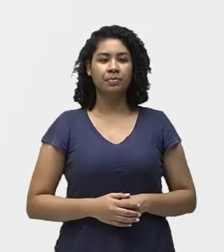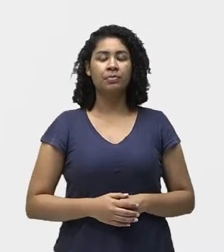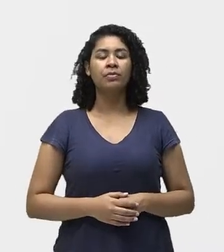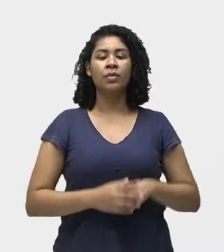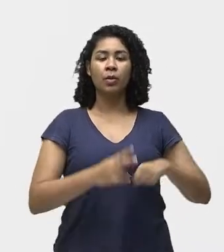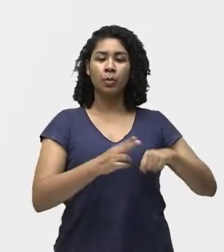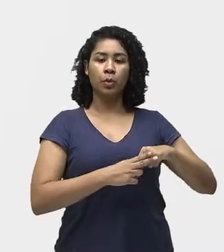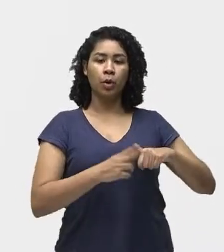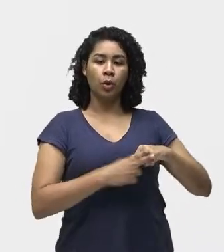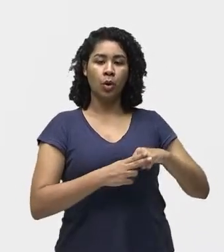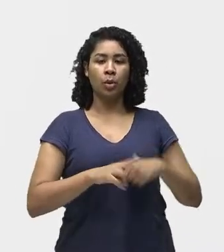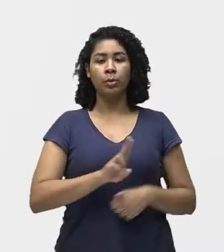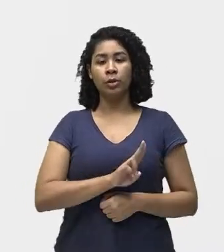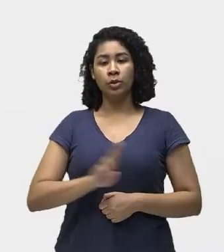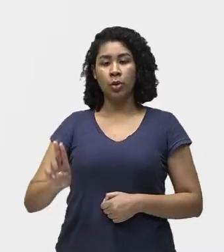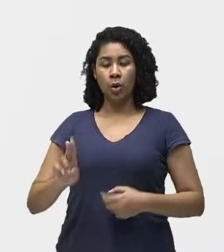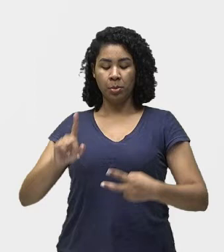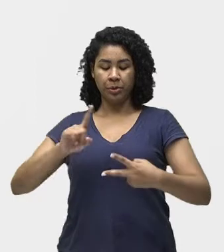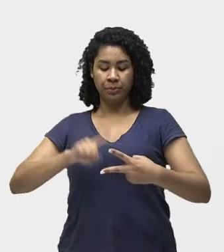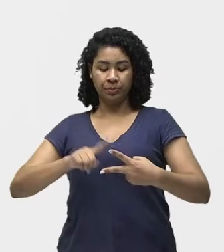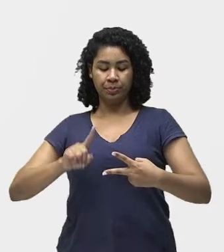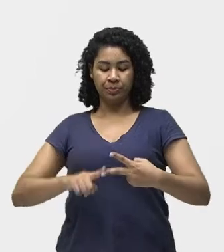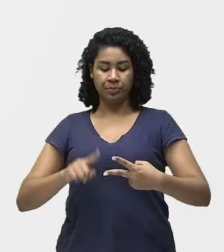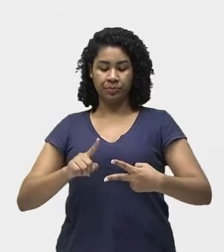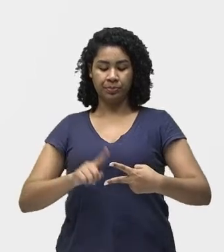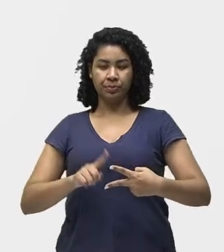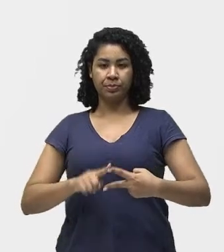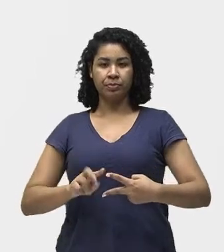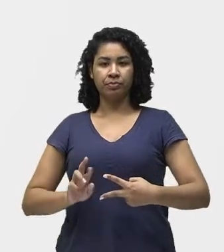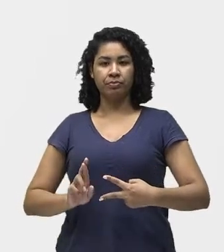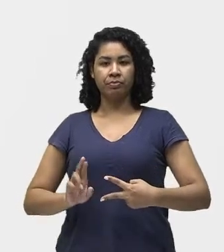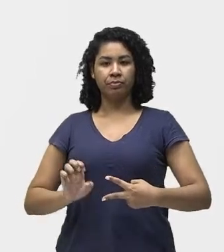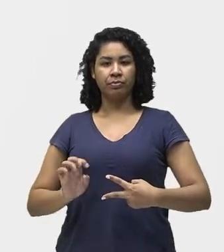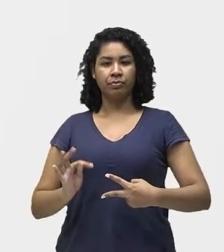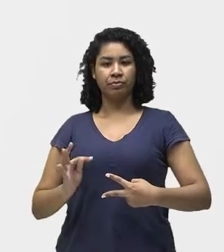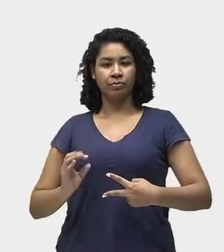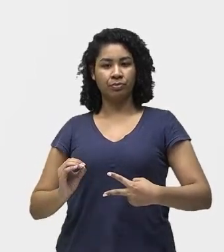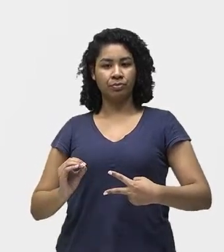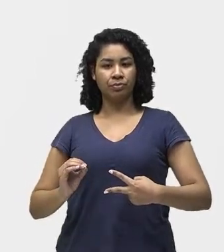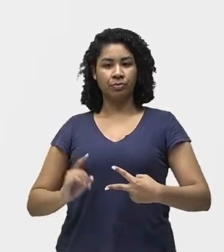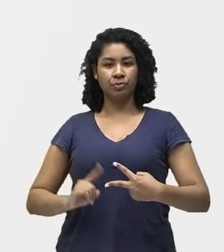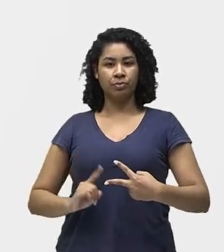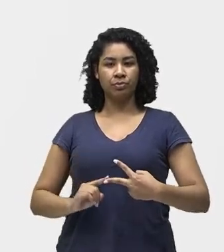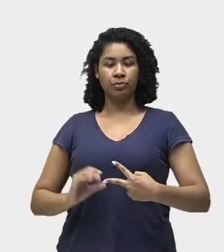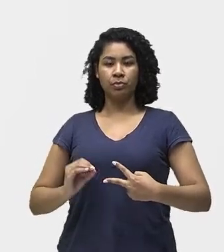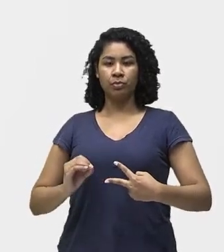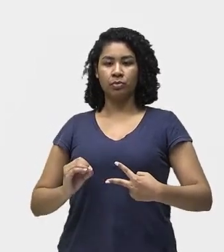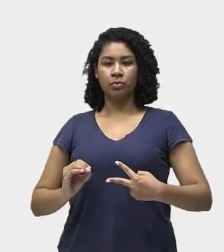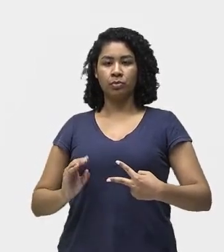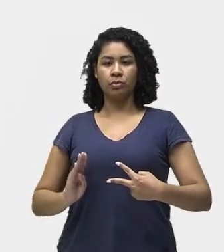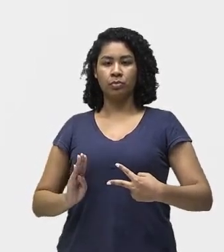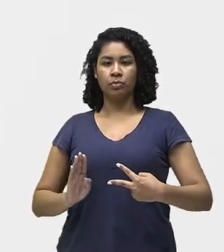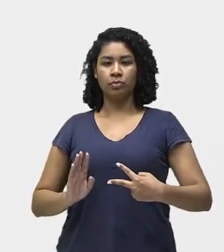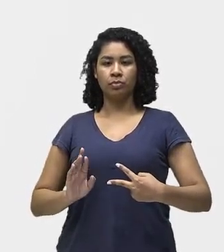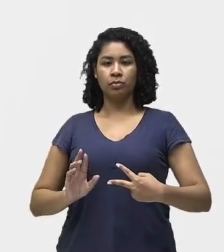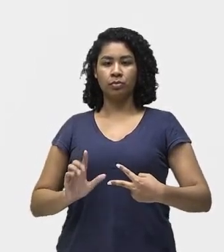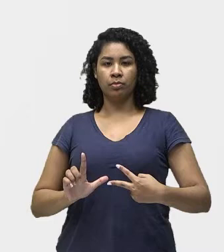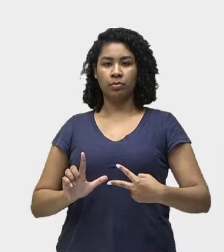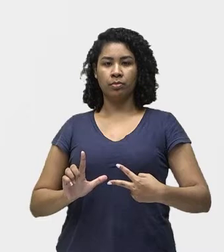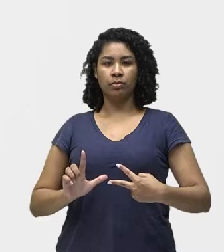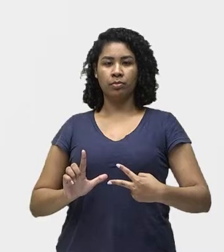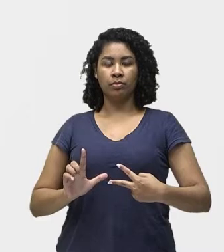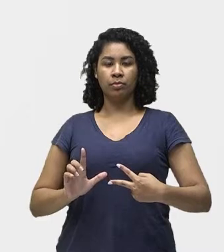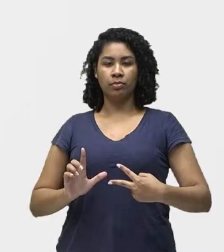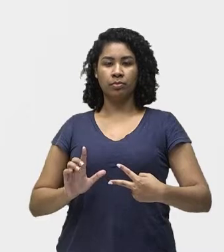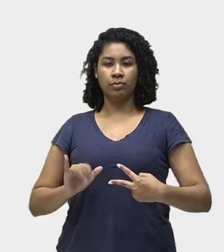caso reto e oblíquo. Quais são eles, como eles são usados, qual a diferença entre eles, tudo